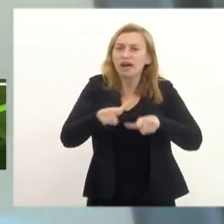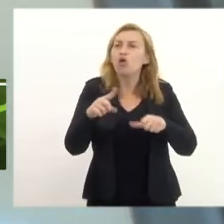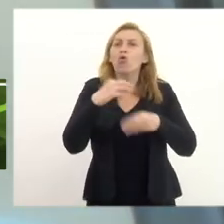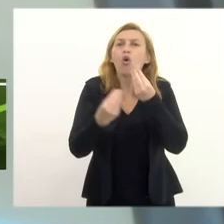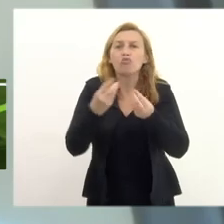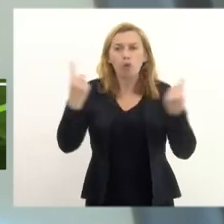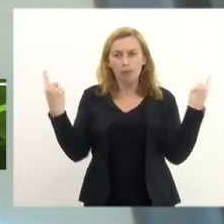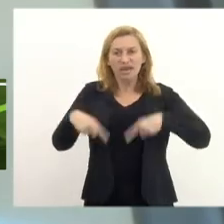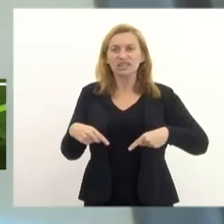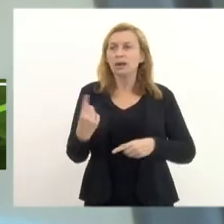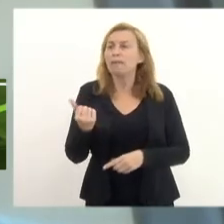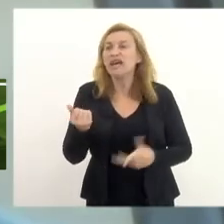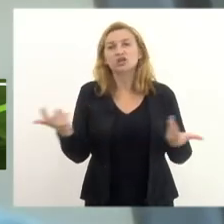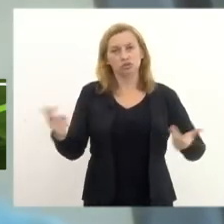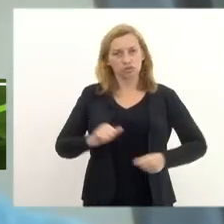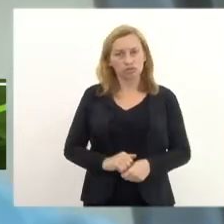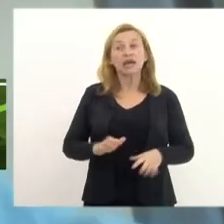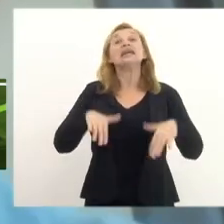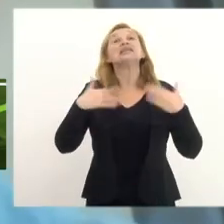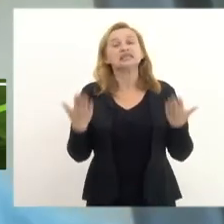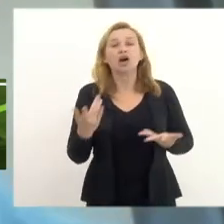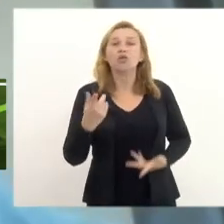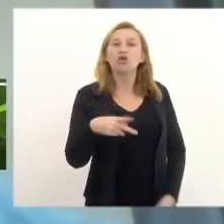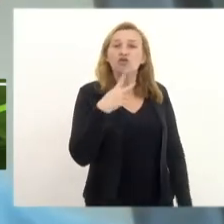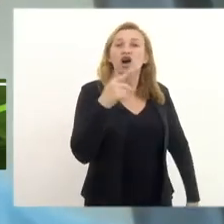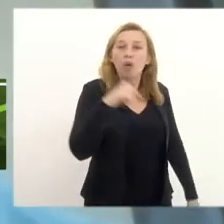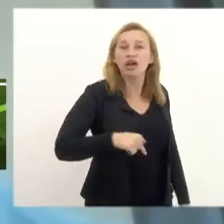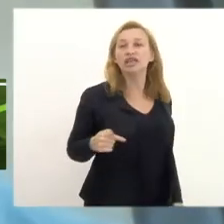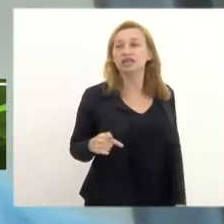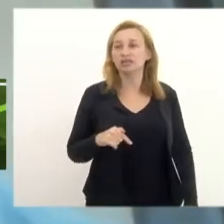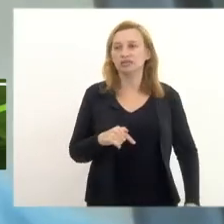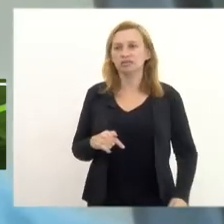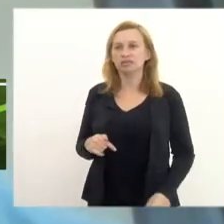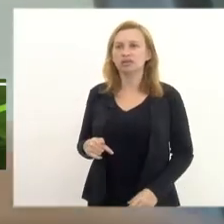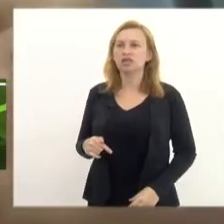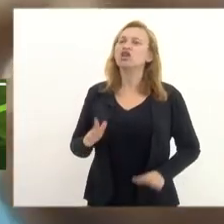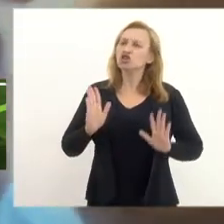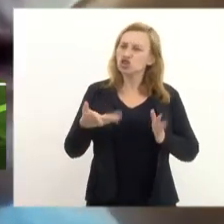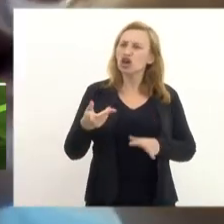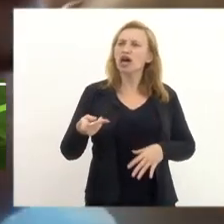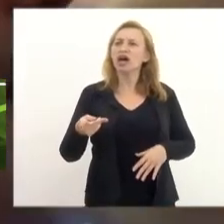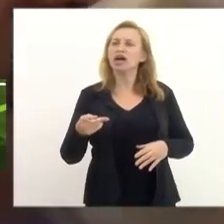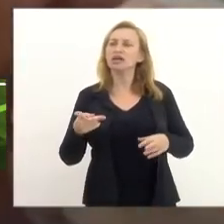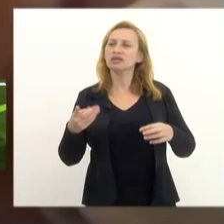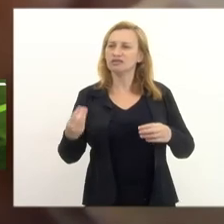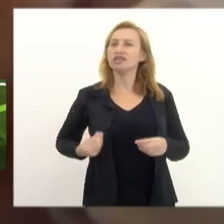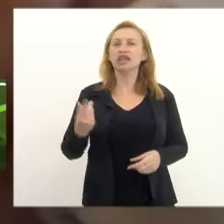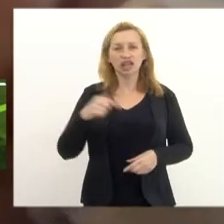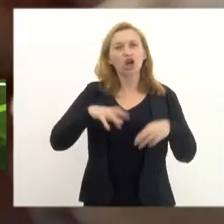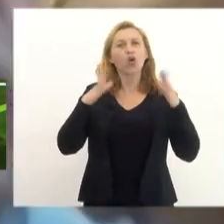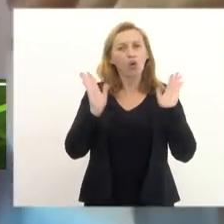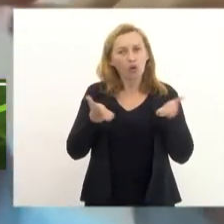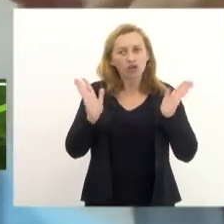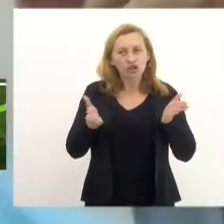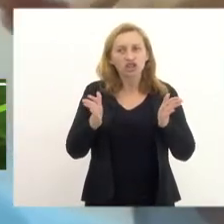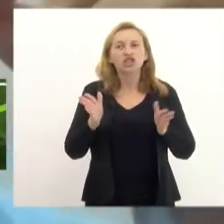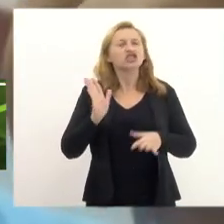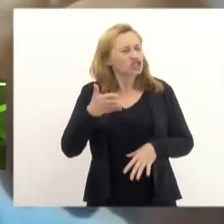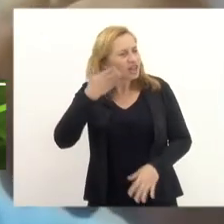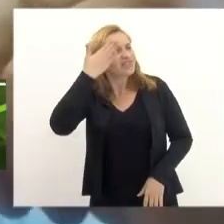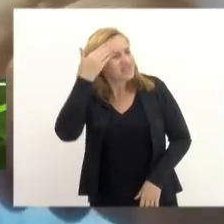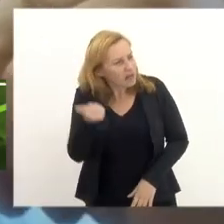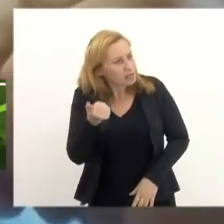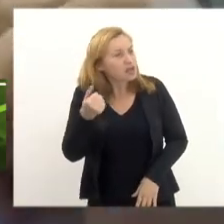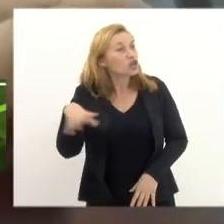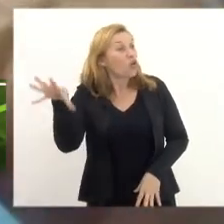preço. Então, eu fico aqui, eu participei dessa reunião hoje e já sabia que o